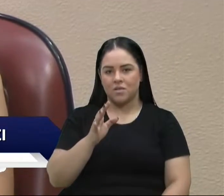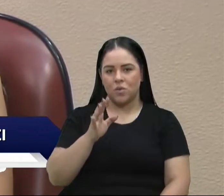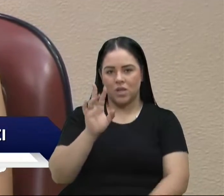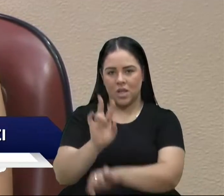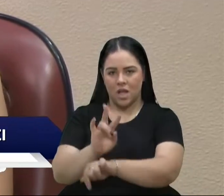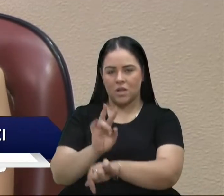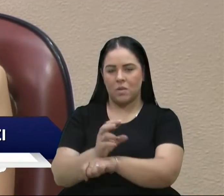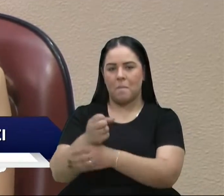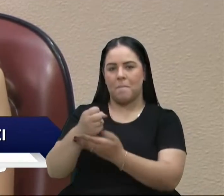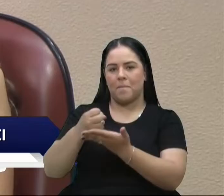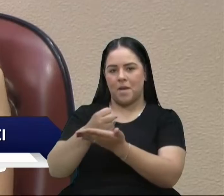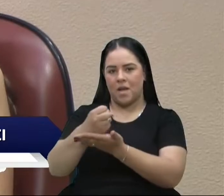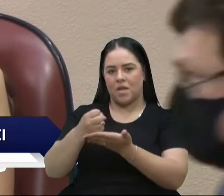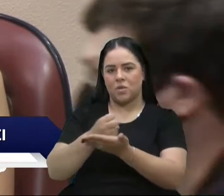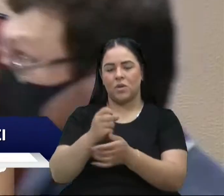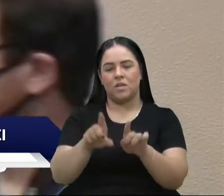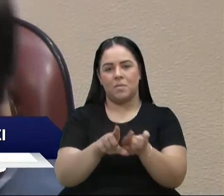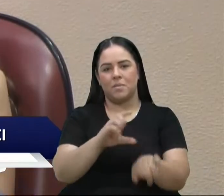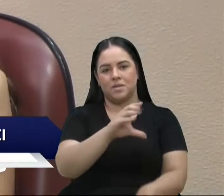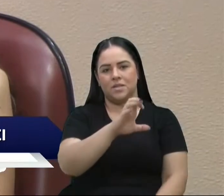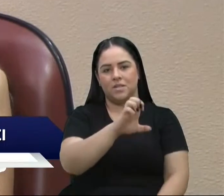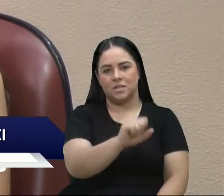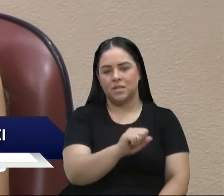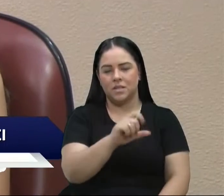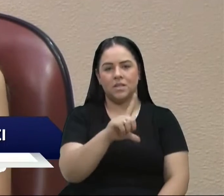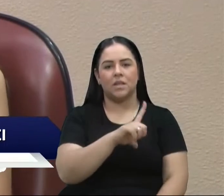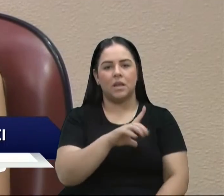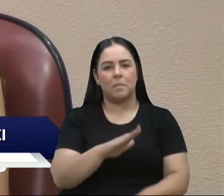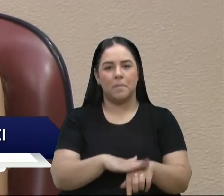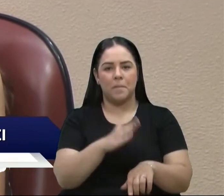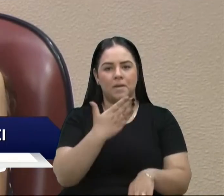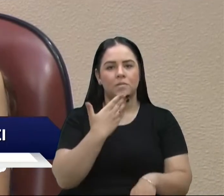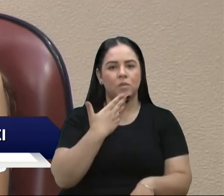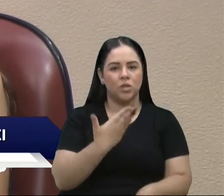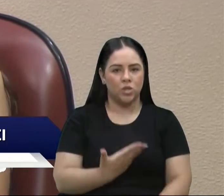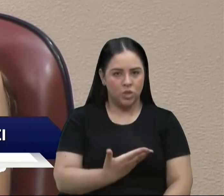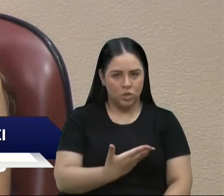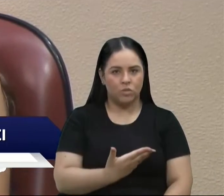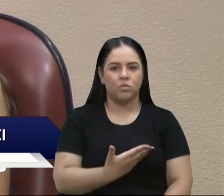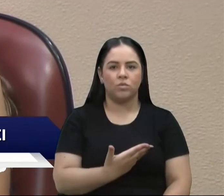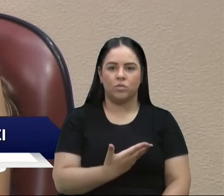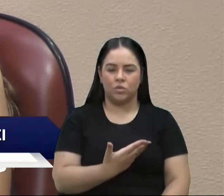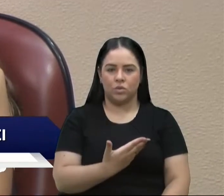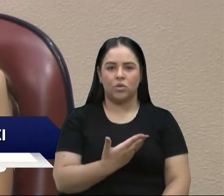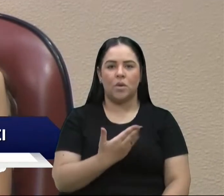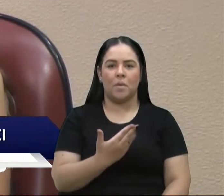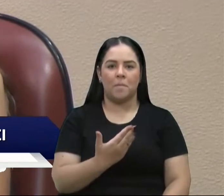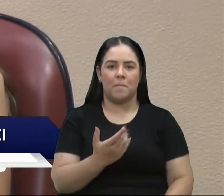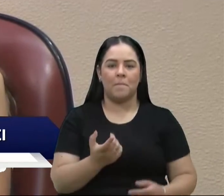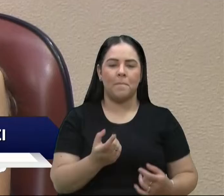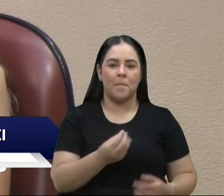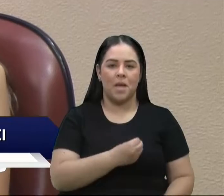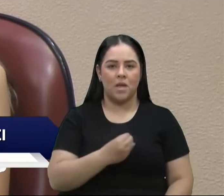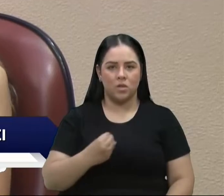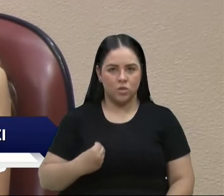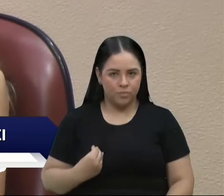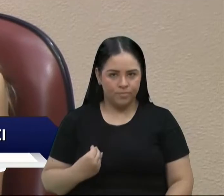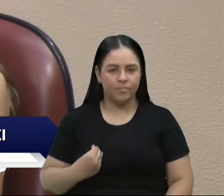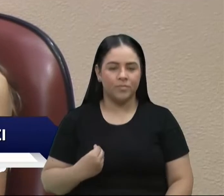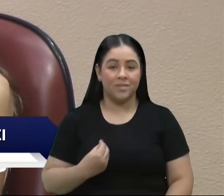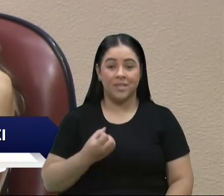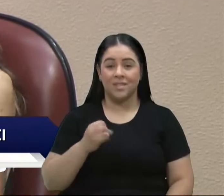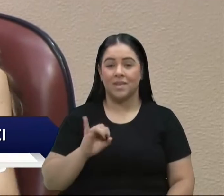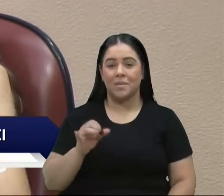de SES, se geram muito mais solicitações de consultas com especialistas. Se antes,